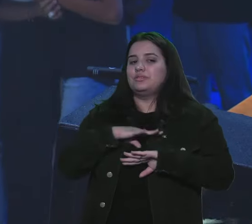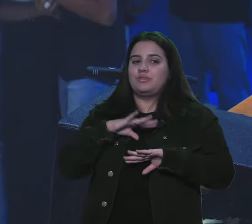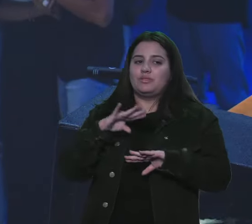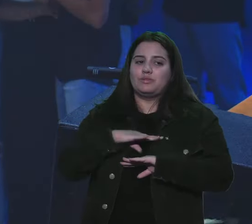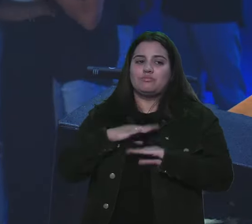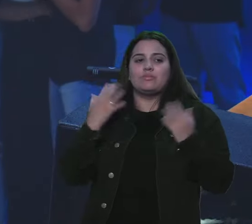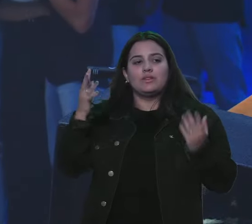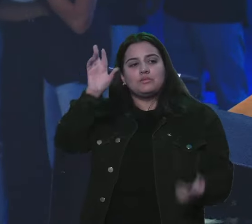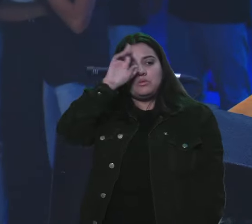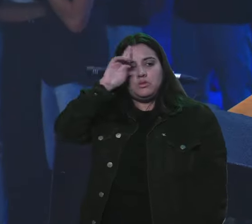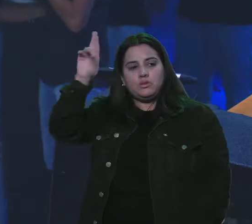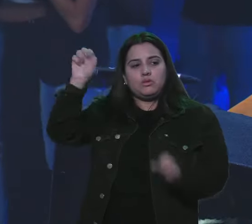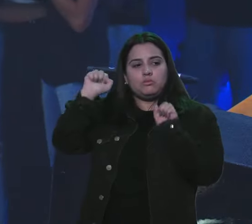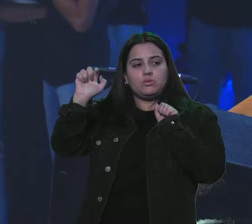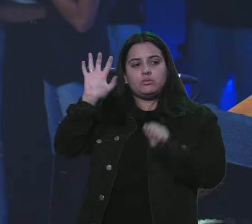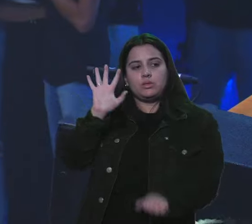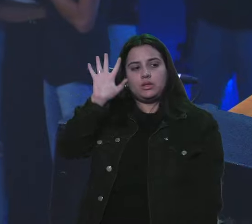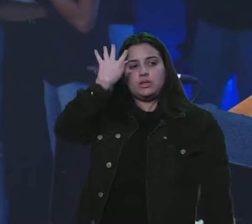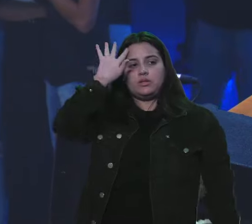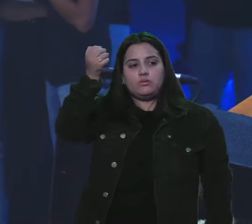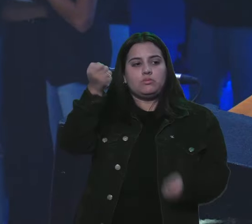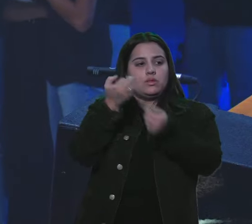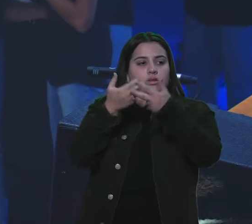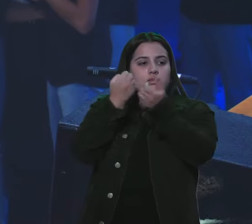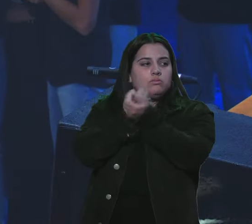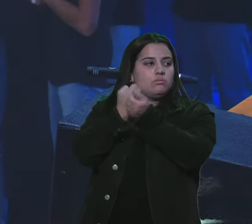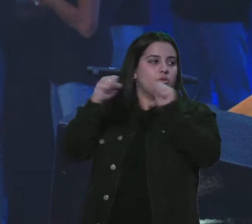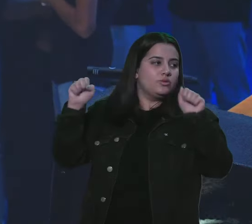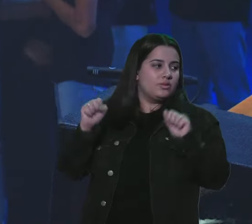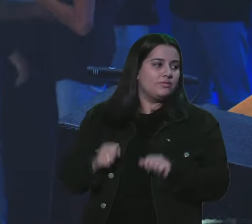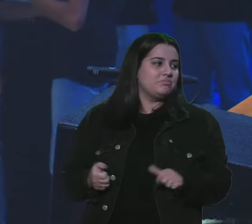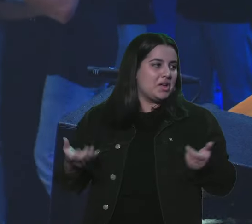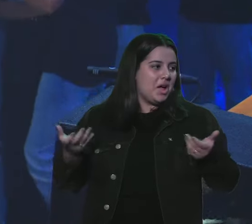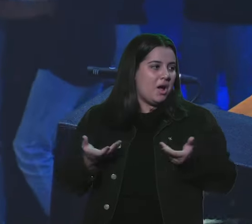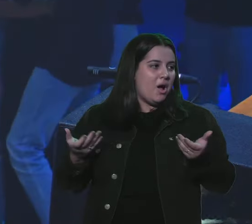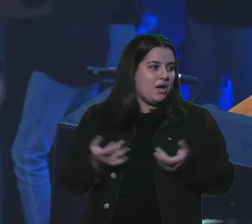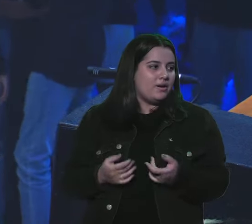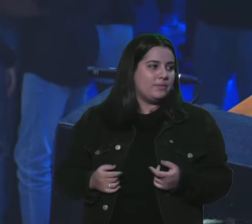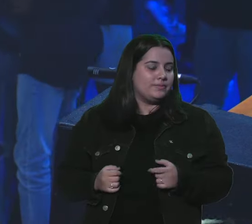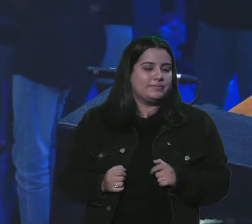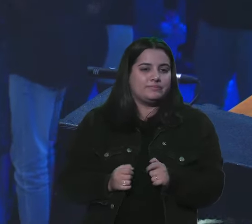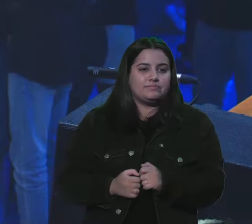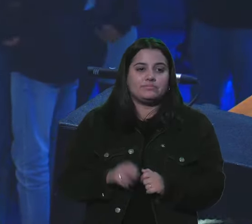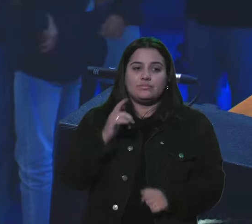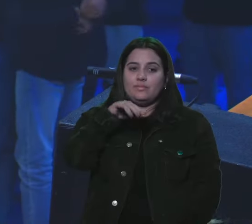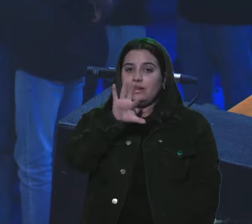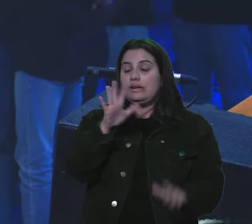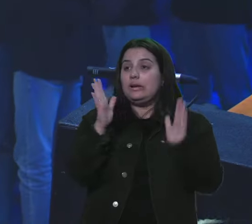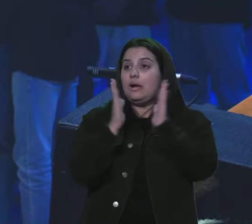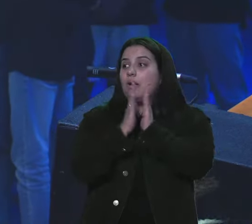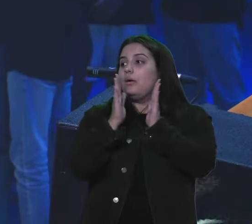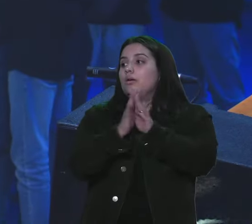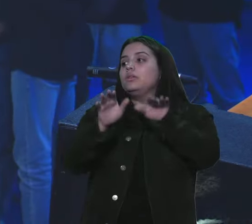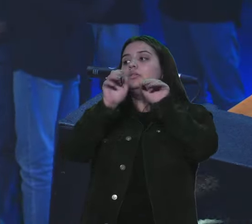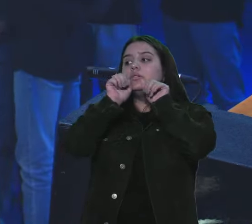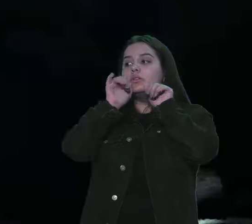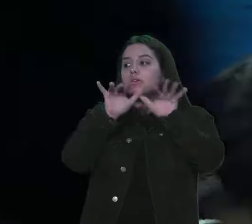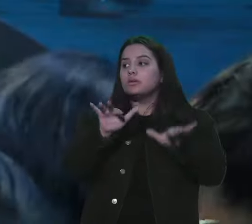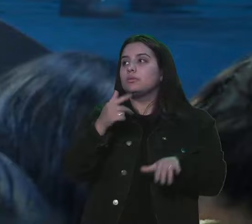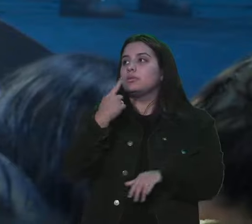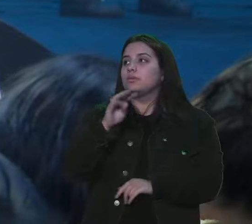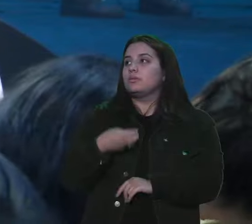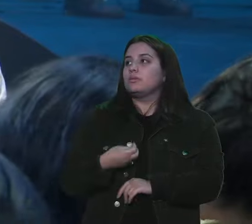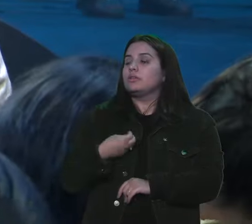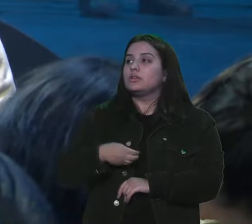que o Senhor possa resolver as causas impossíveis neste lugar, Deus. É assim que eu oro e abençoo o seu povo